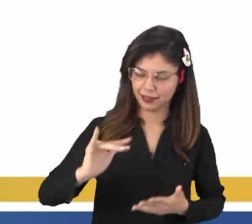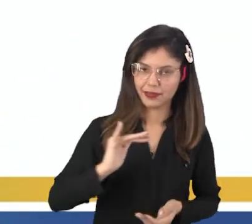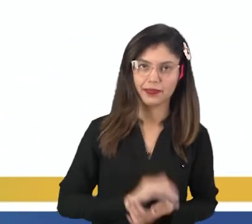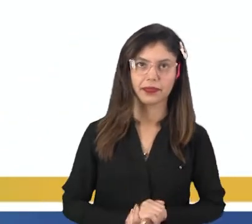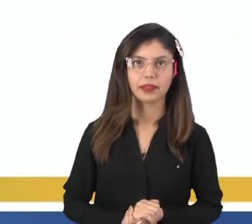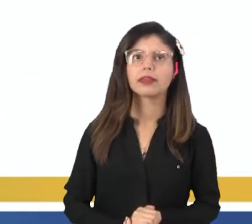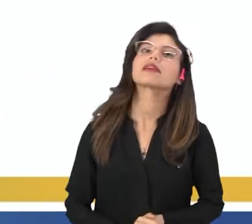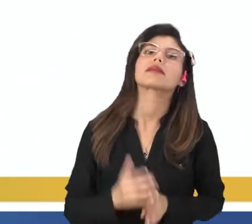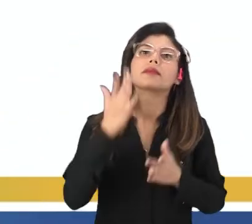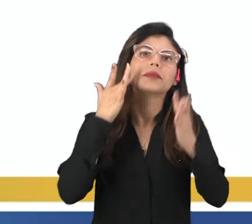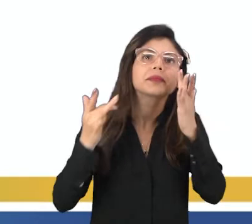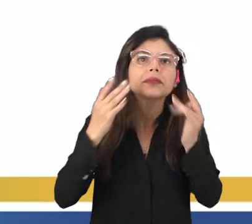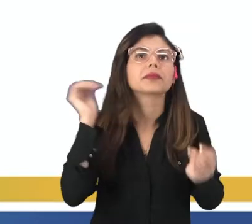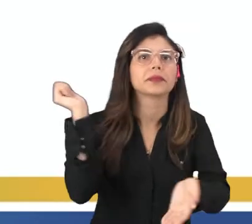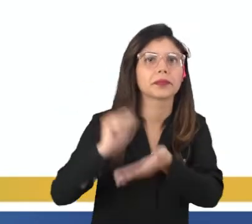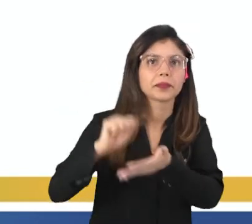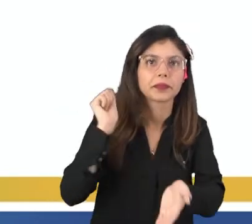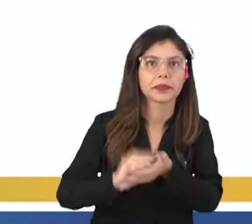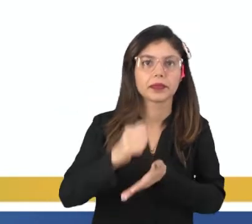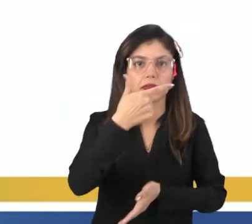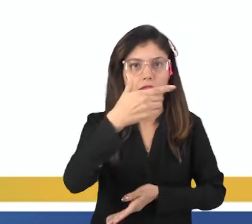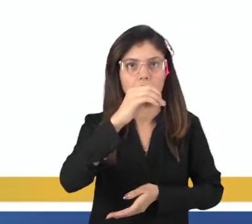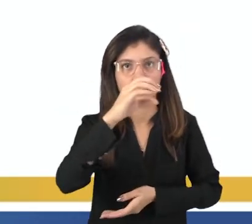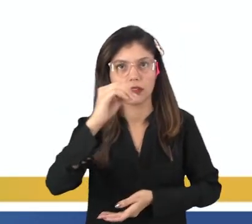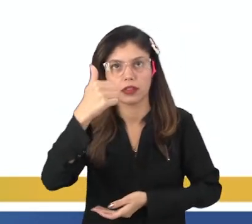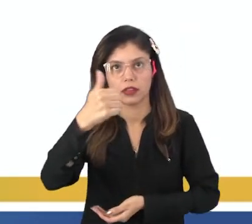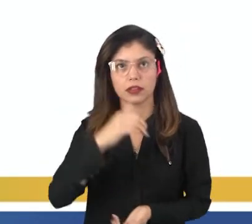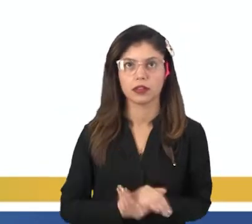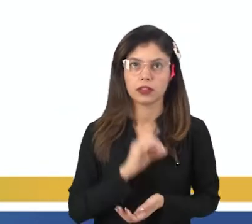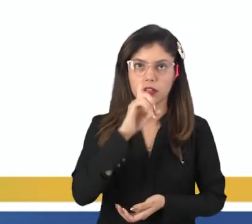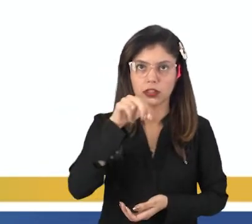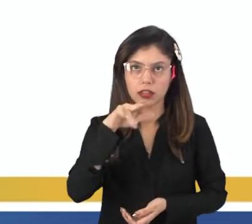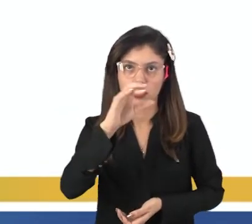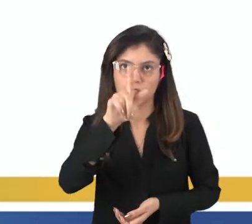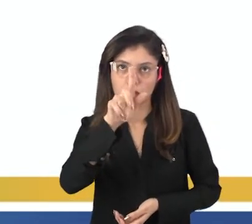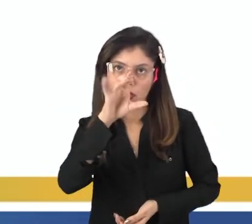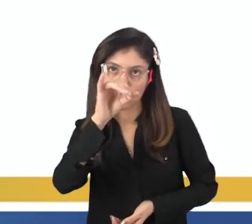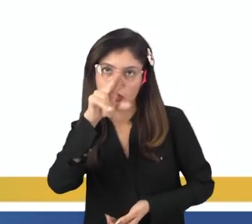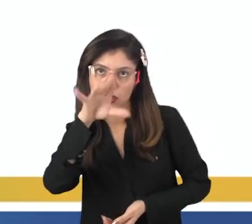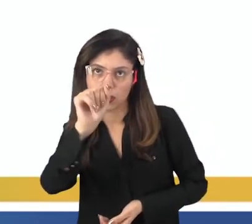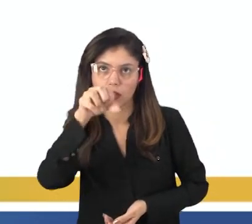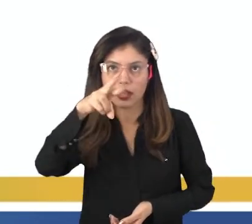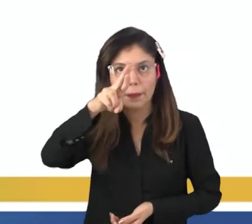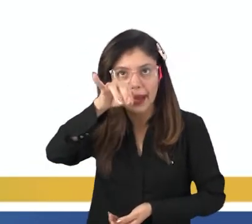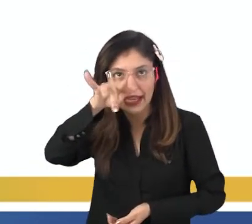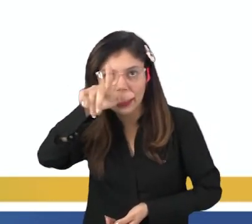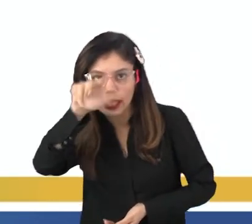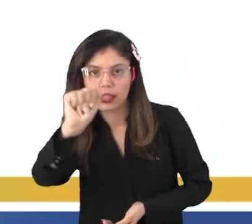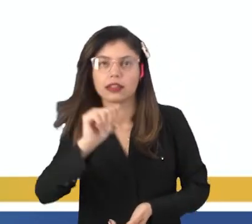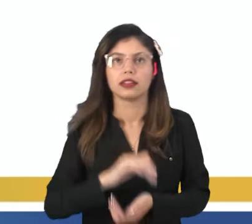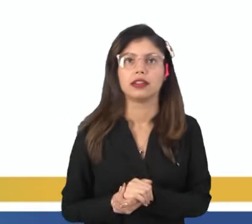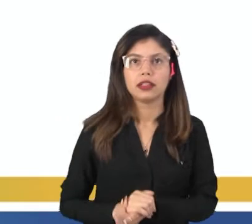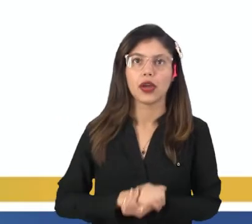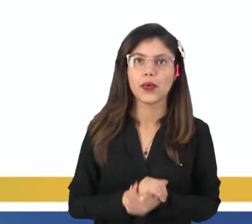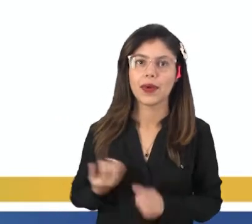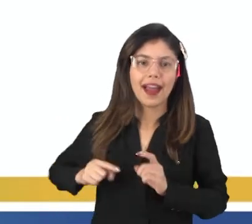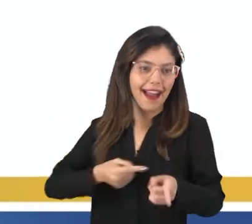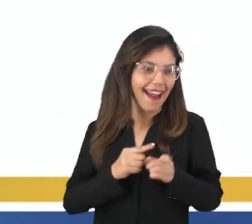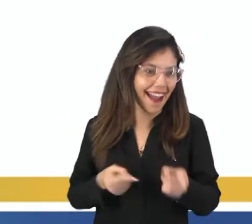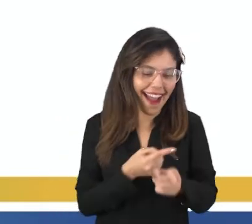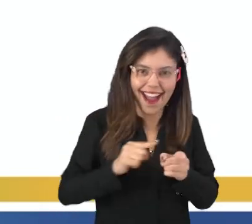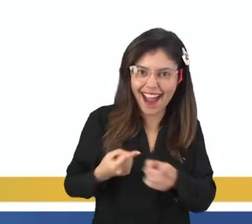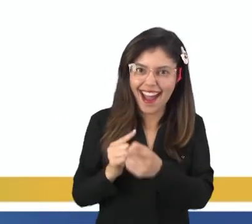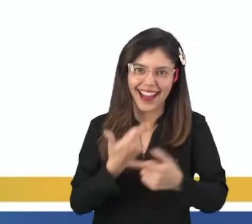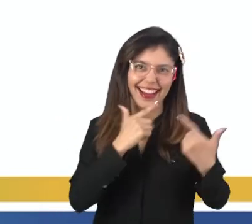infantis a peça escrita e encenada desde 2001 por Dinho Gonçalves em Marília Bonfim provoca